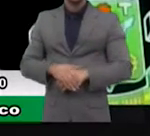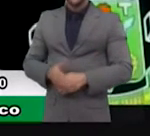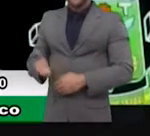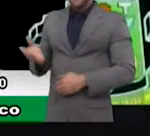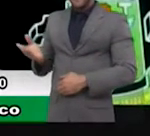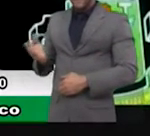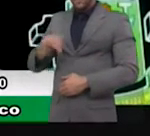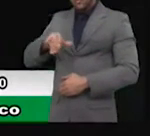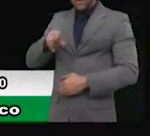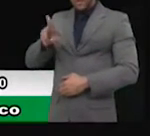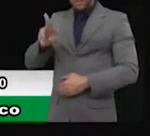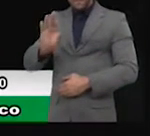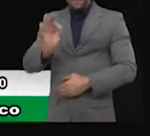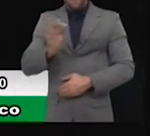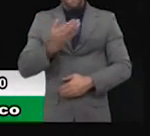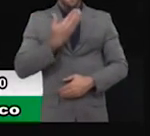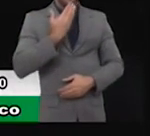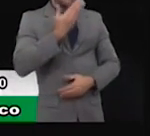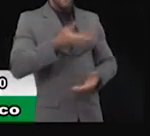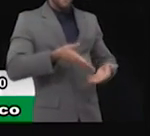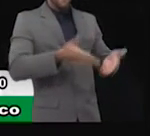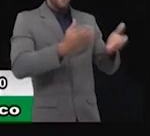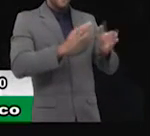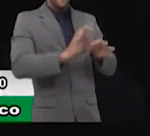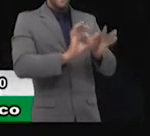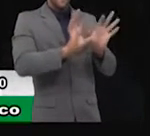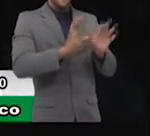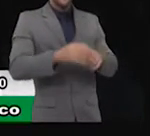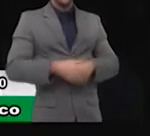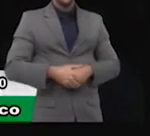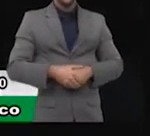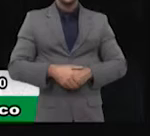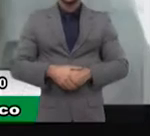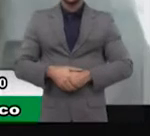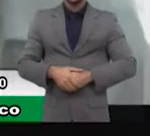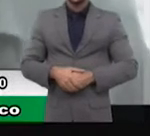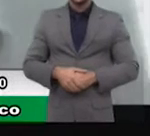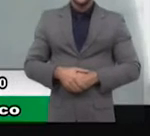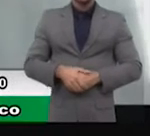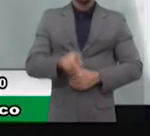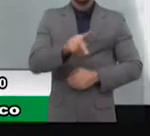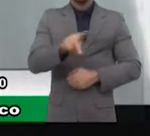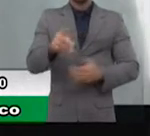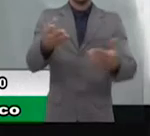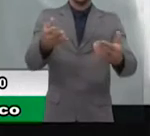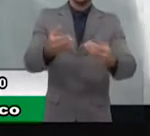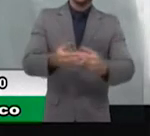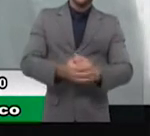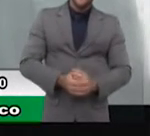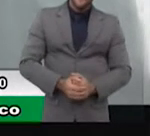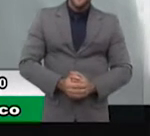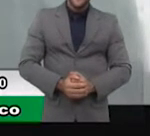Jair. Seu Jair. Pela ordem, nobre vereador Jair. Senhor presidente. Eu